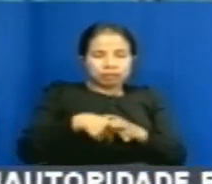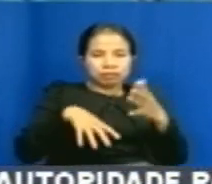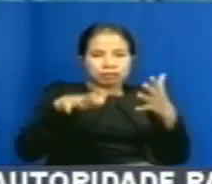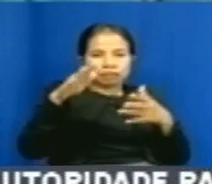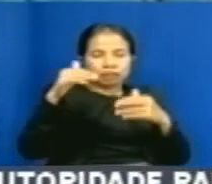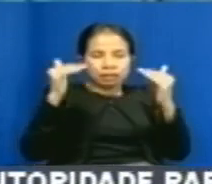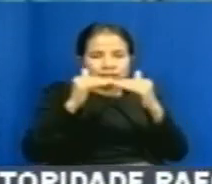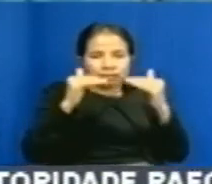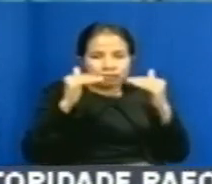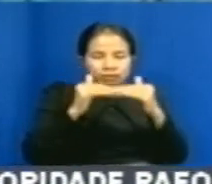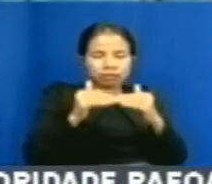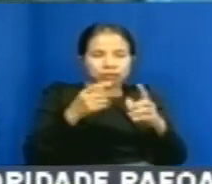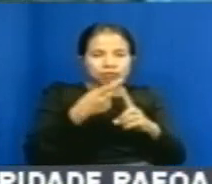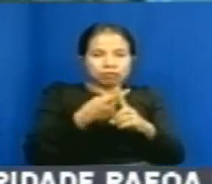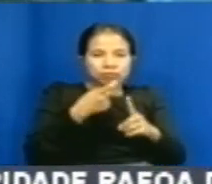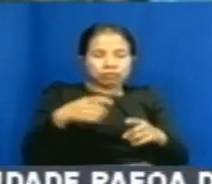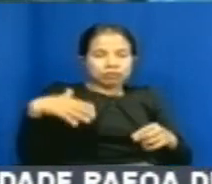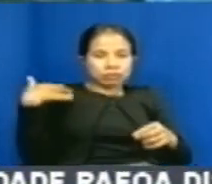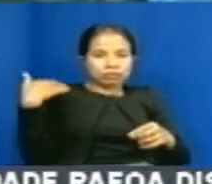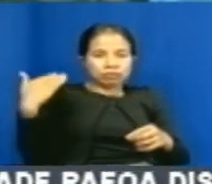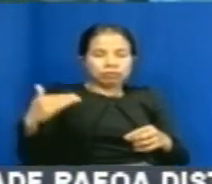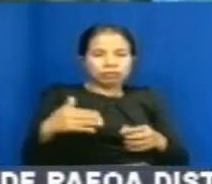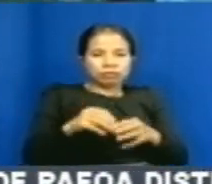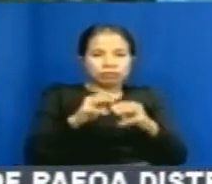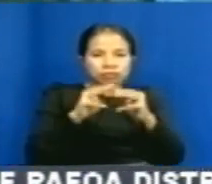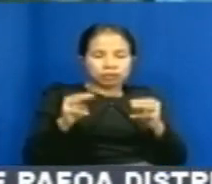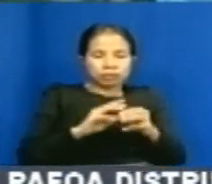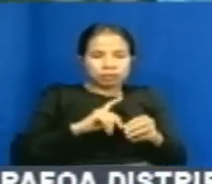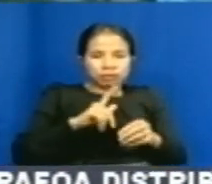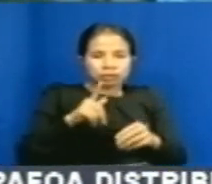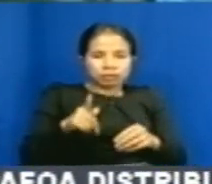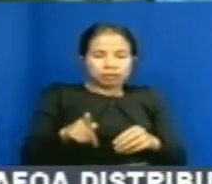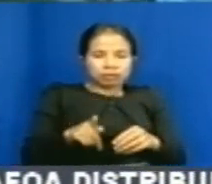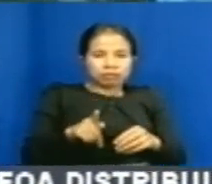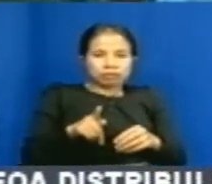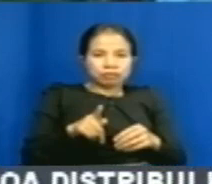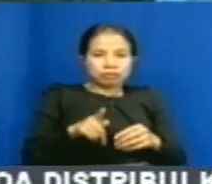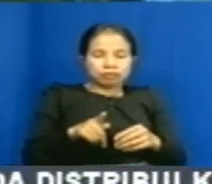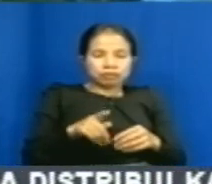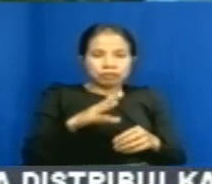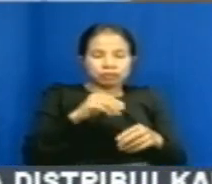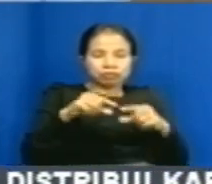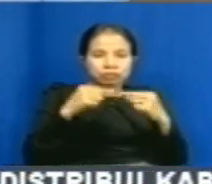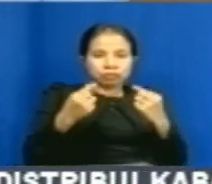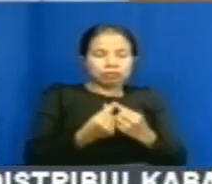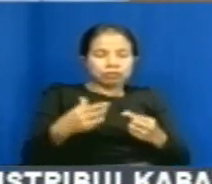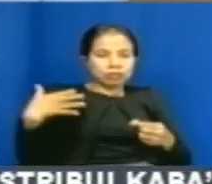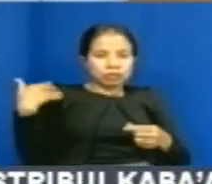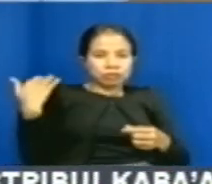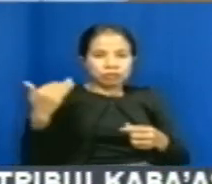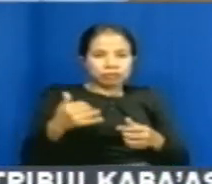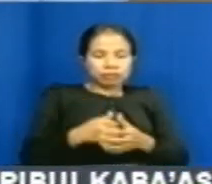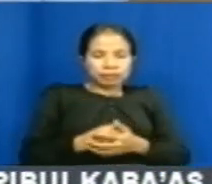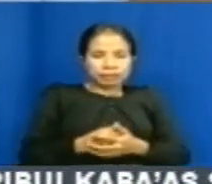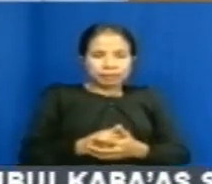evento refere. Mas Rússia foi ensaio Luro Município Lautem, Serrosa, no Grupo Juventude